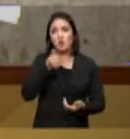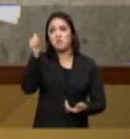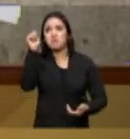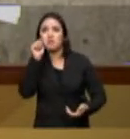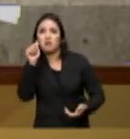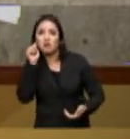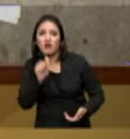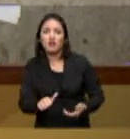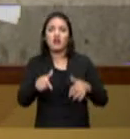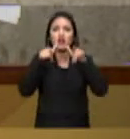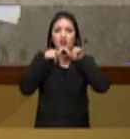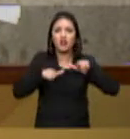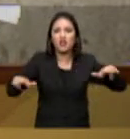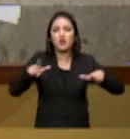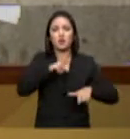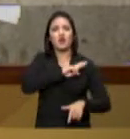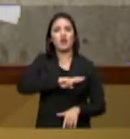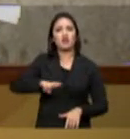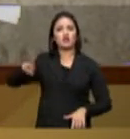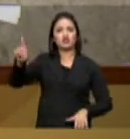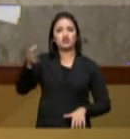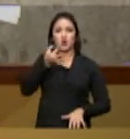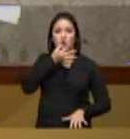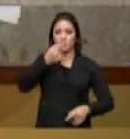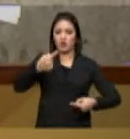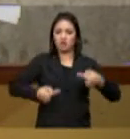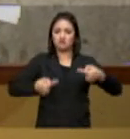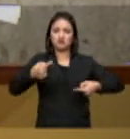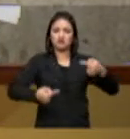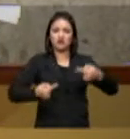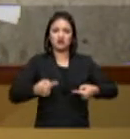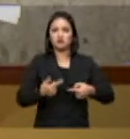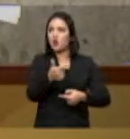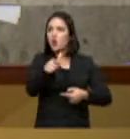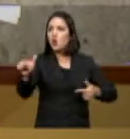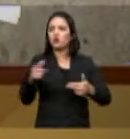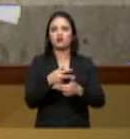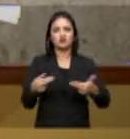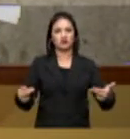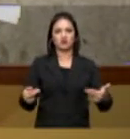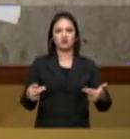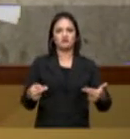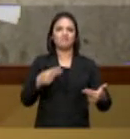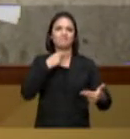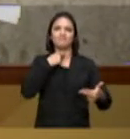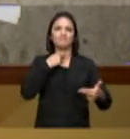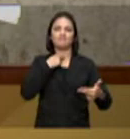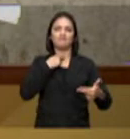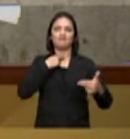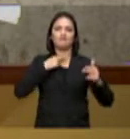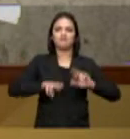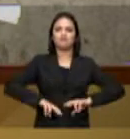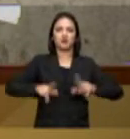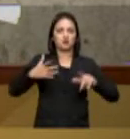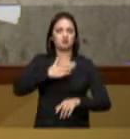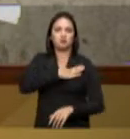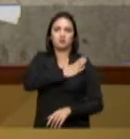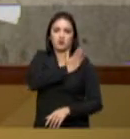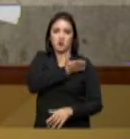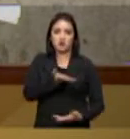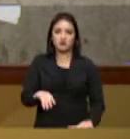língua, religião, opinião política ou de outra natureza, origem nacional ou